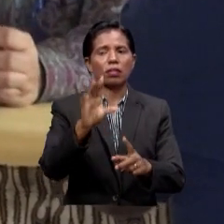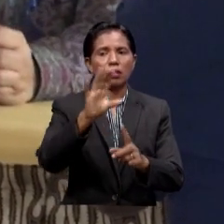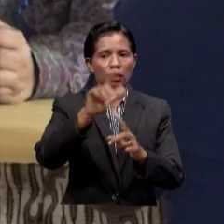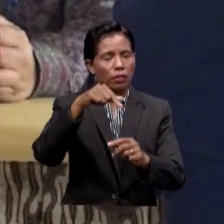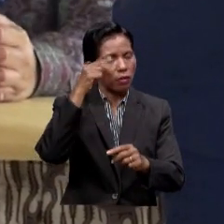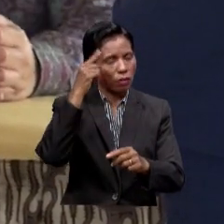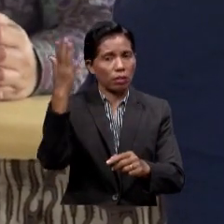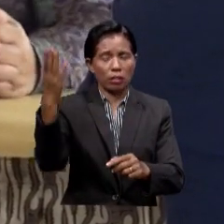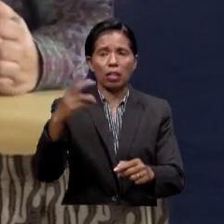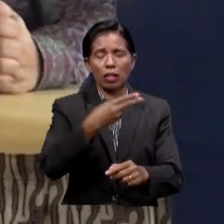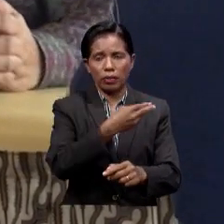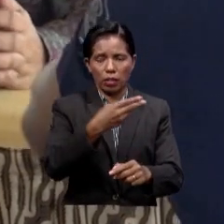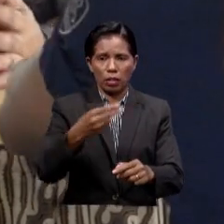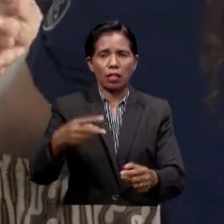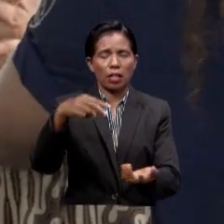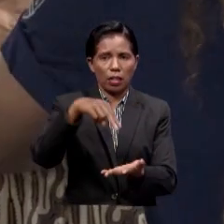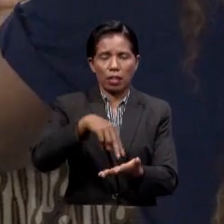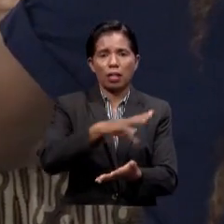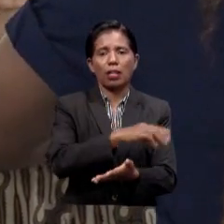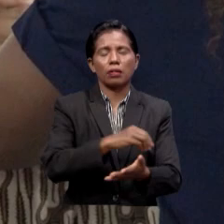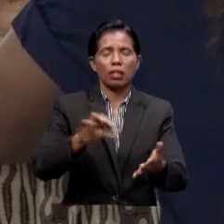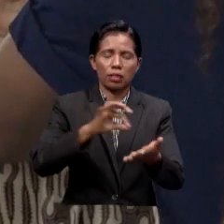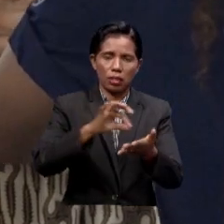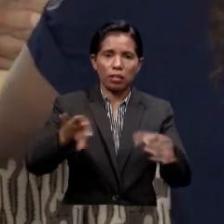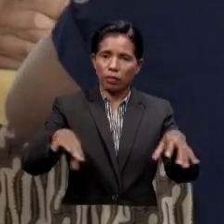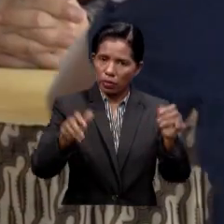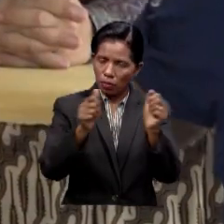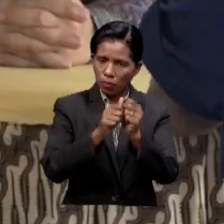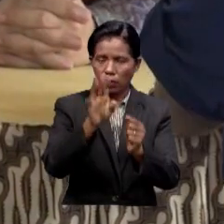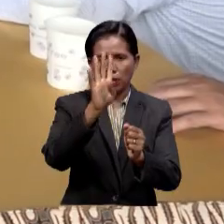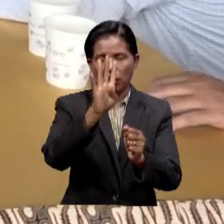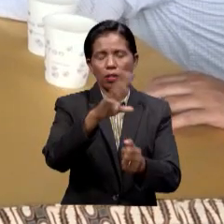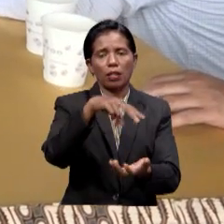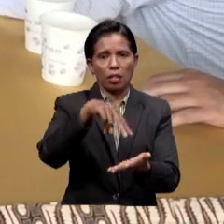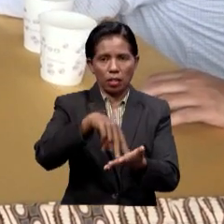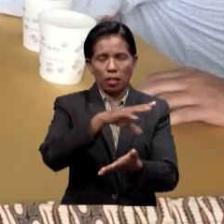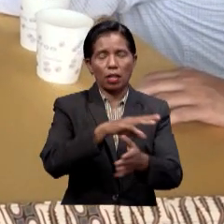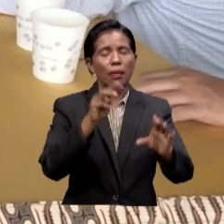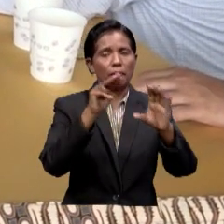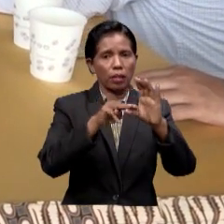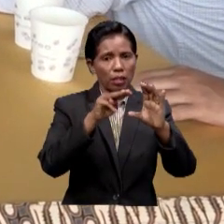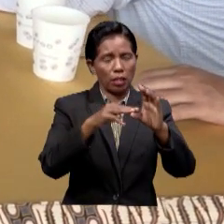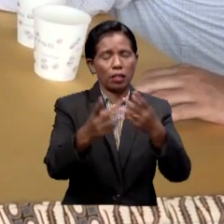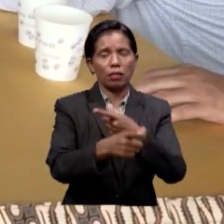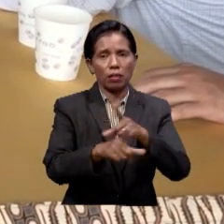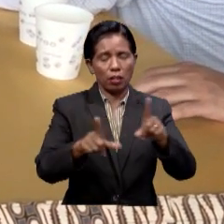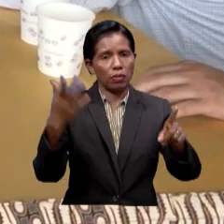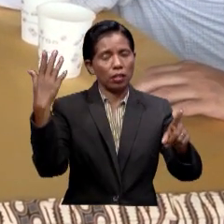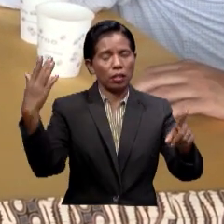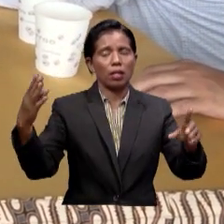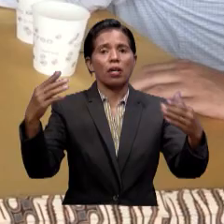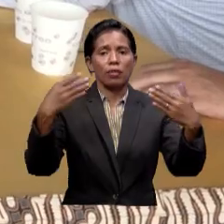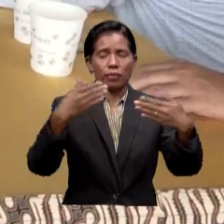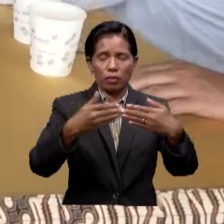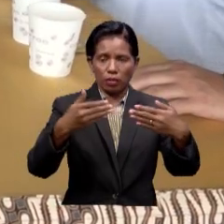em Indonésia, consegue estabelecer nota entendimento HAT, nesta estabelecimento mercado livre e área fronteira,